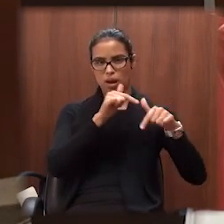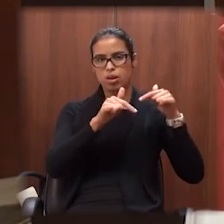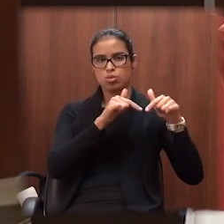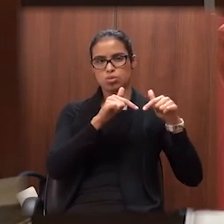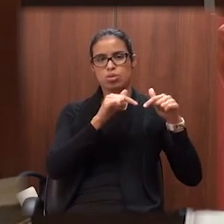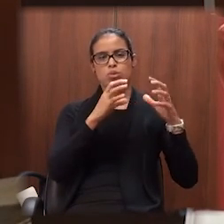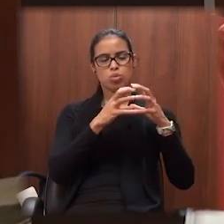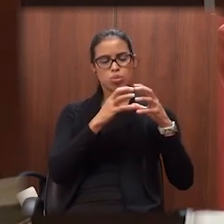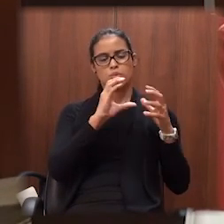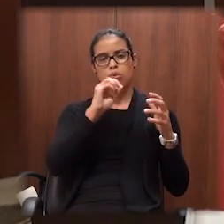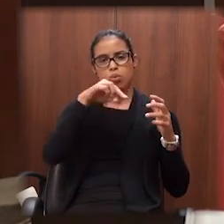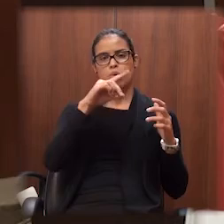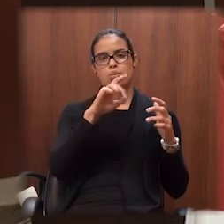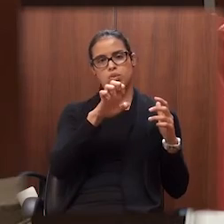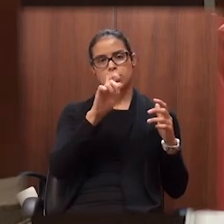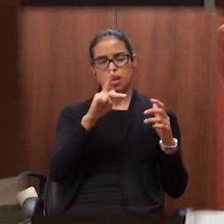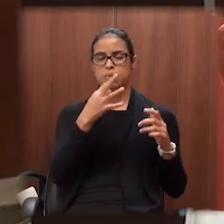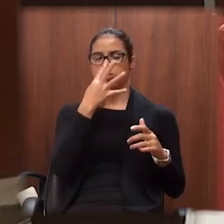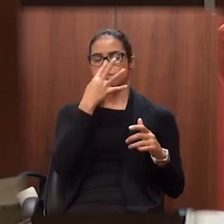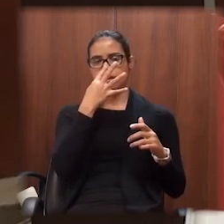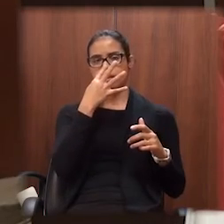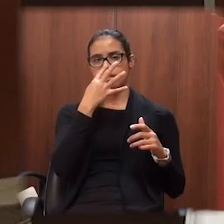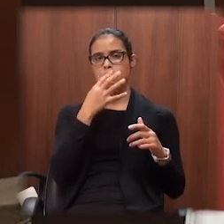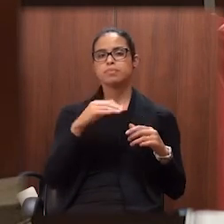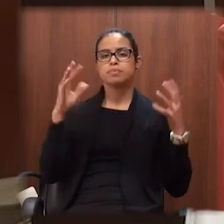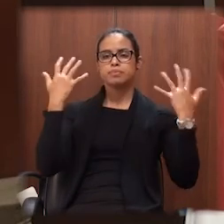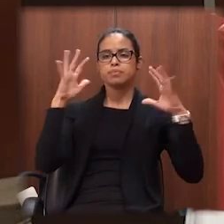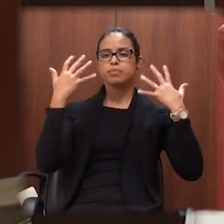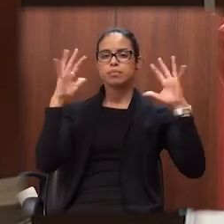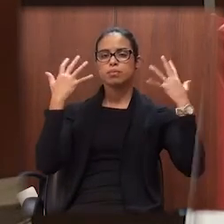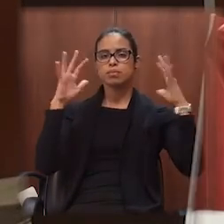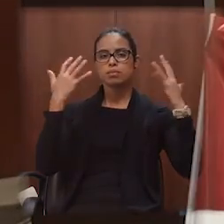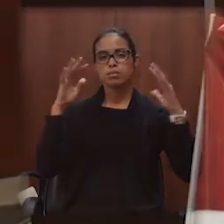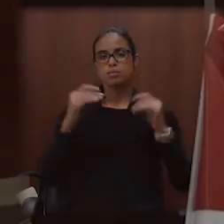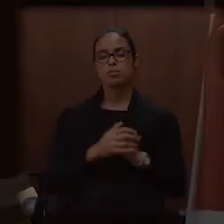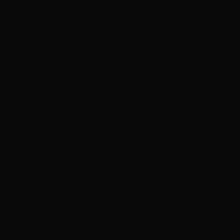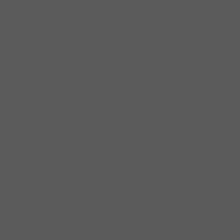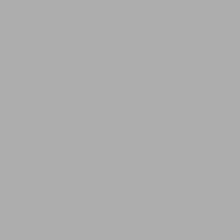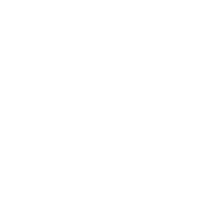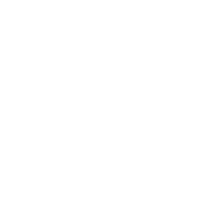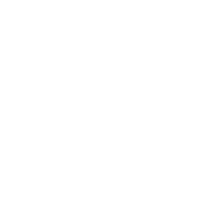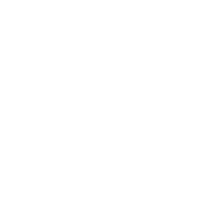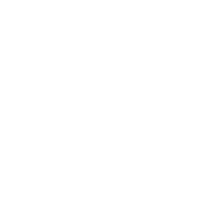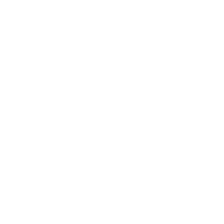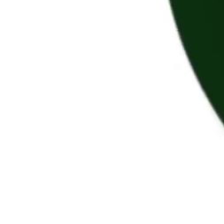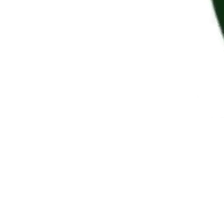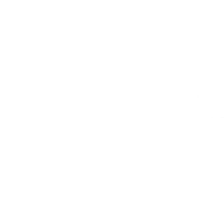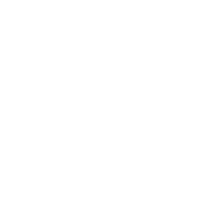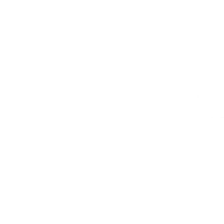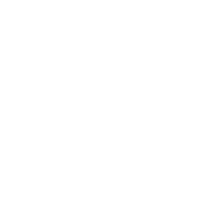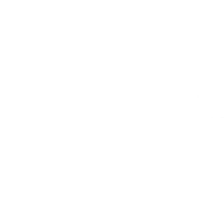do CONDEP. Muito obrigada, professora.